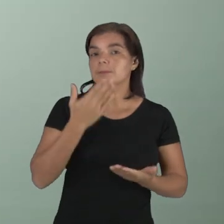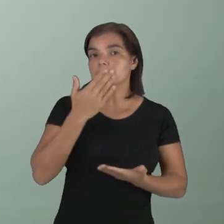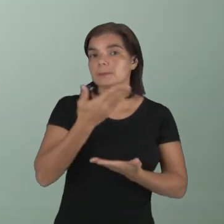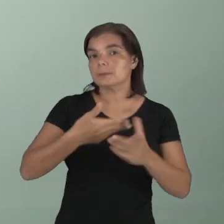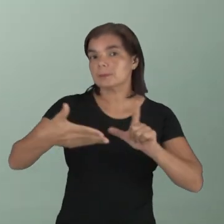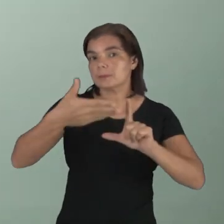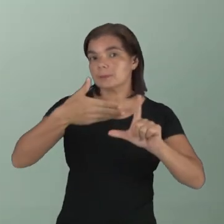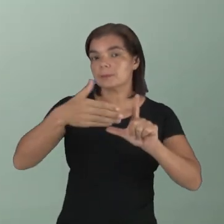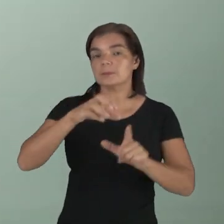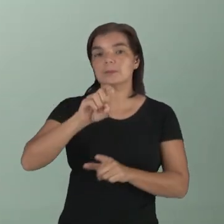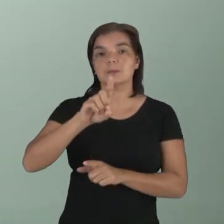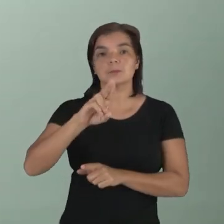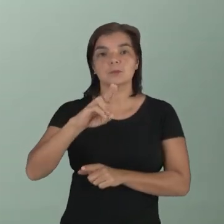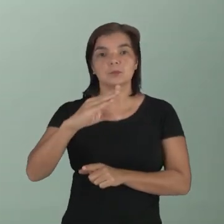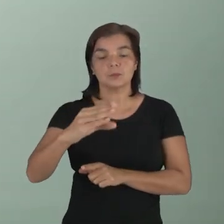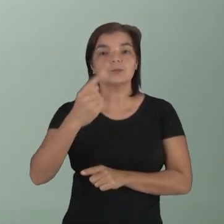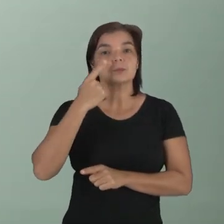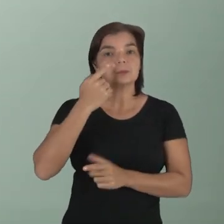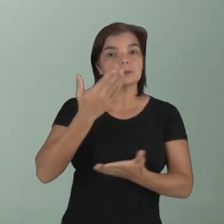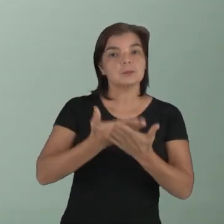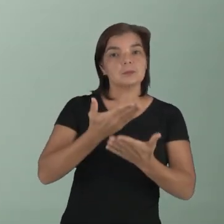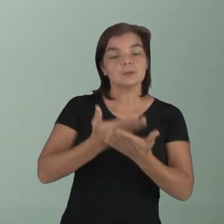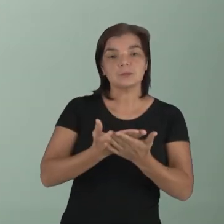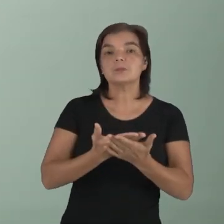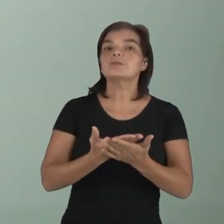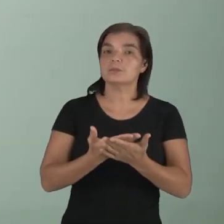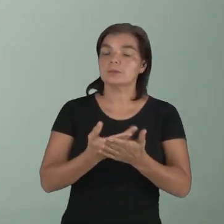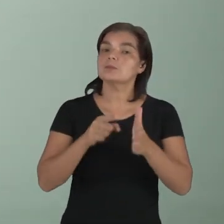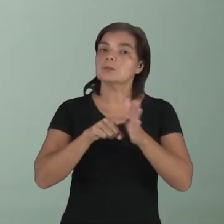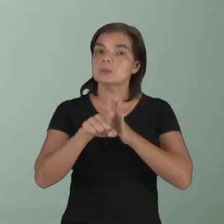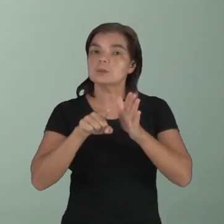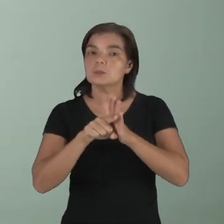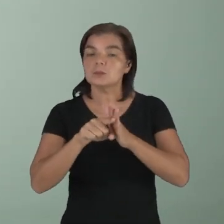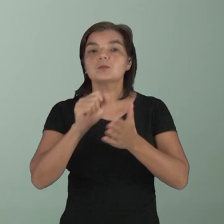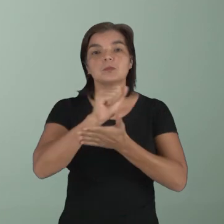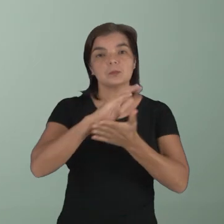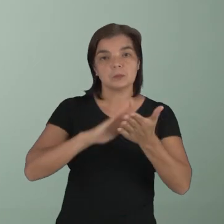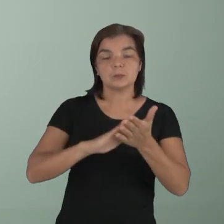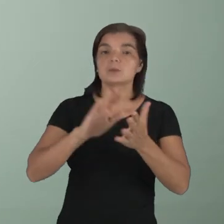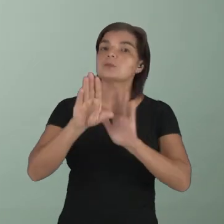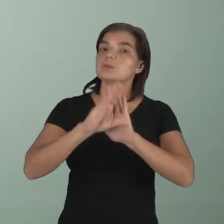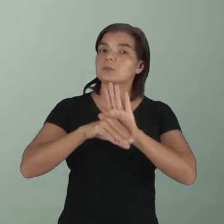pedir que você acesse a plataforma Eduque para ter acesso a material, questões